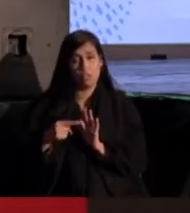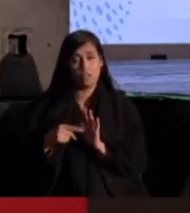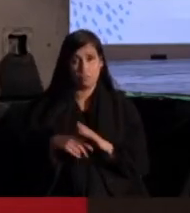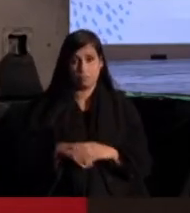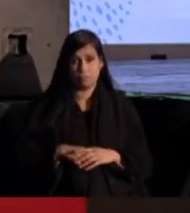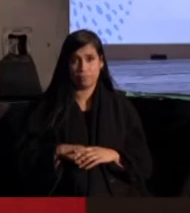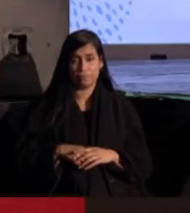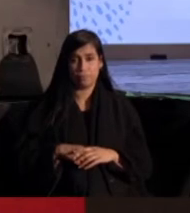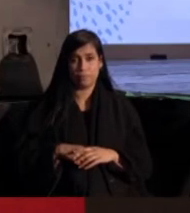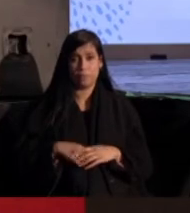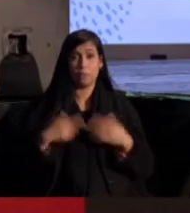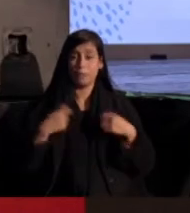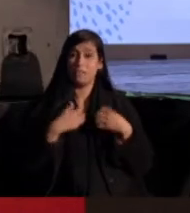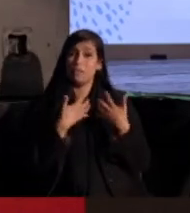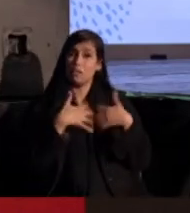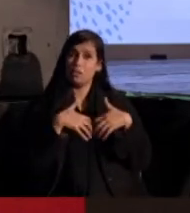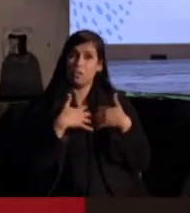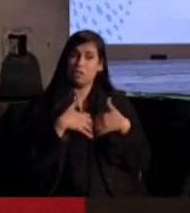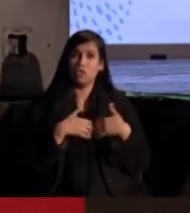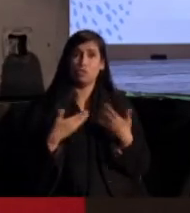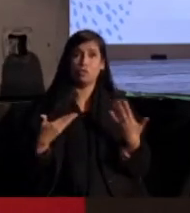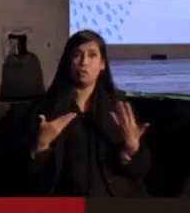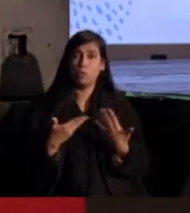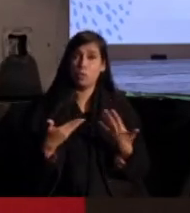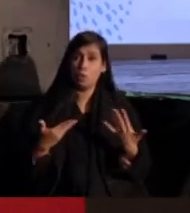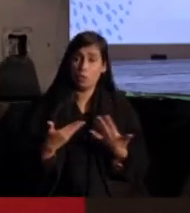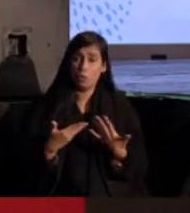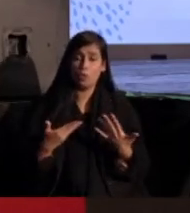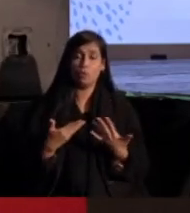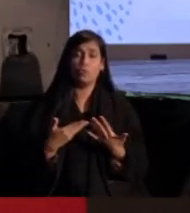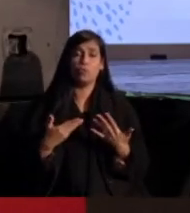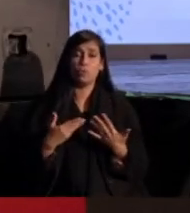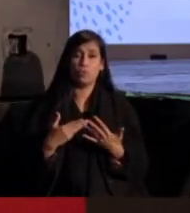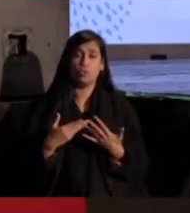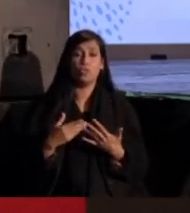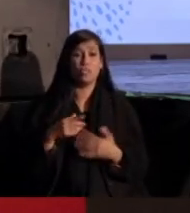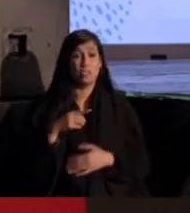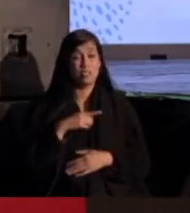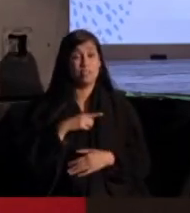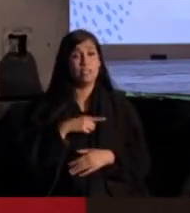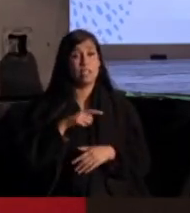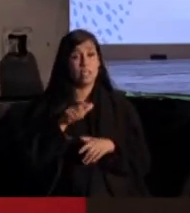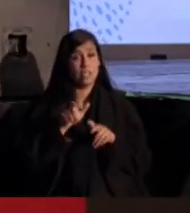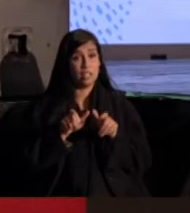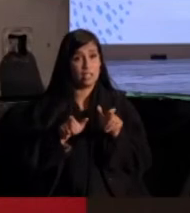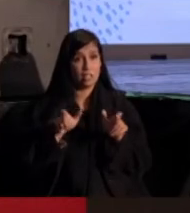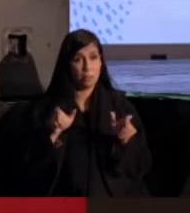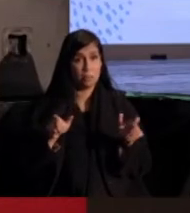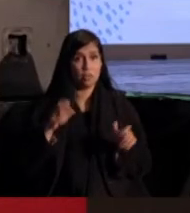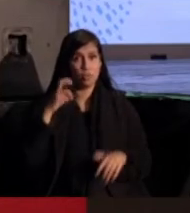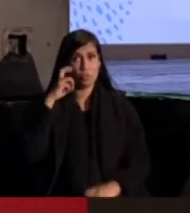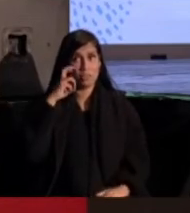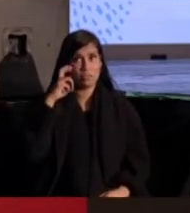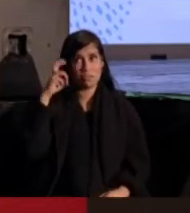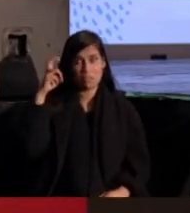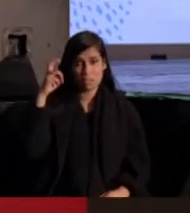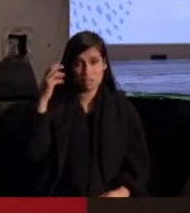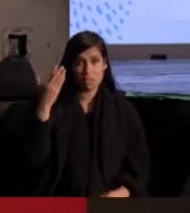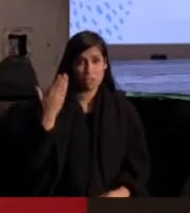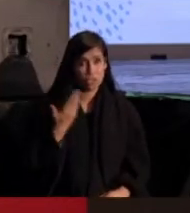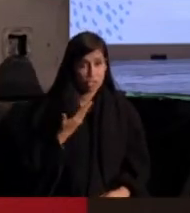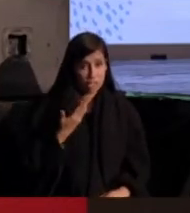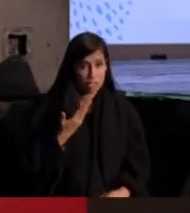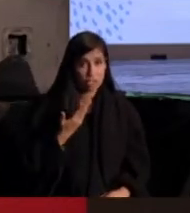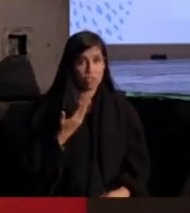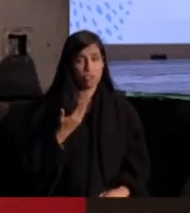Krenak, pensar que hoje nós temos a emergência de intelectuais do porte do Ailton Krenak, intelectuais do porte